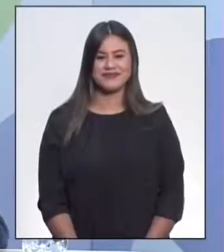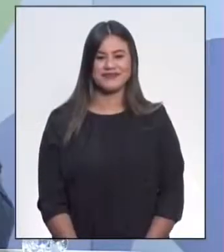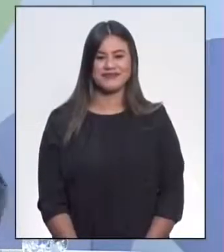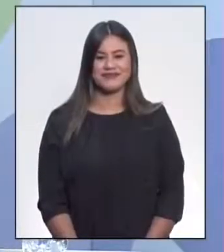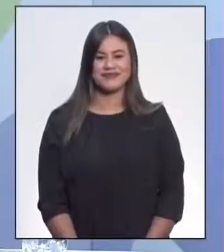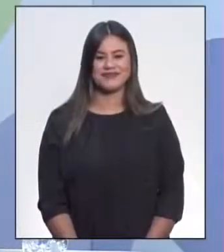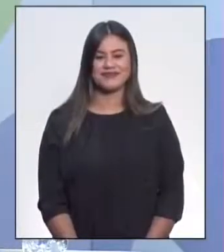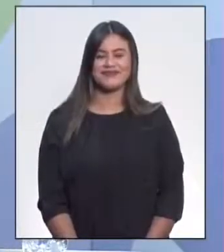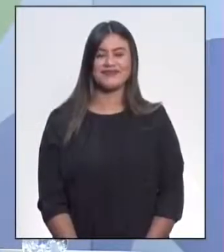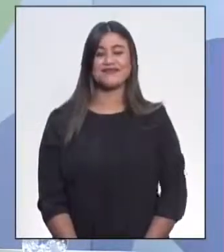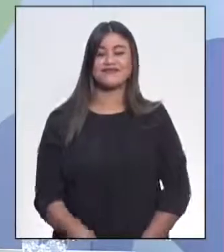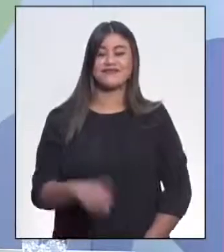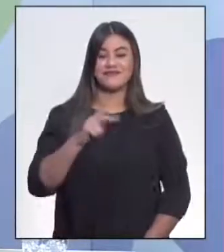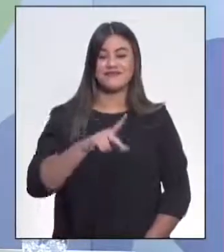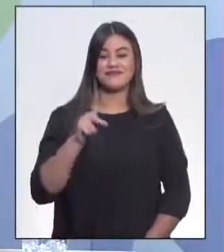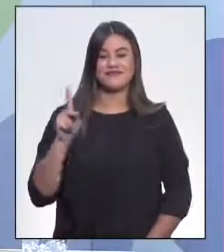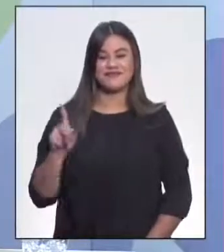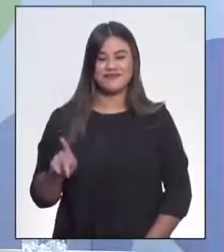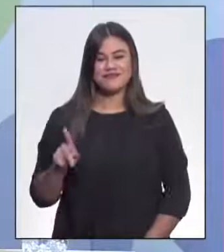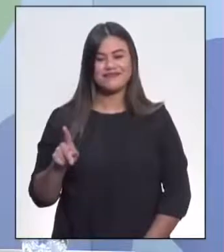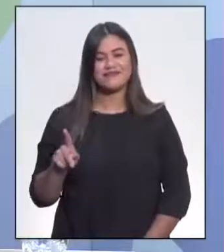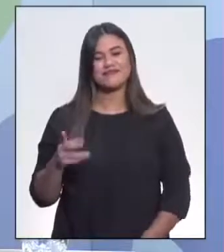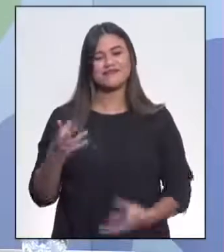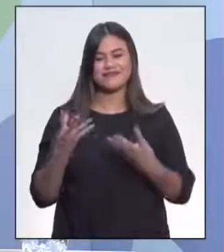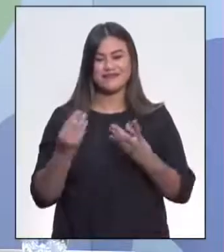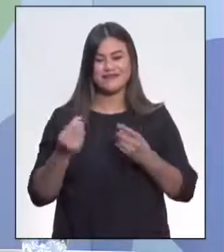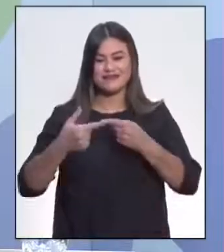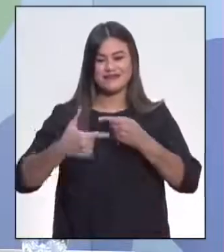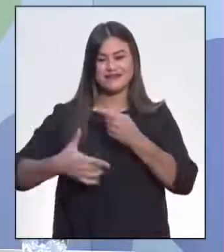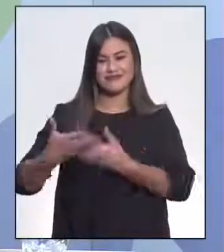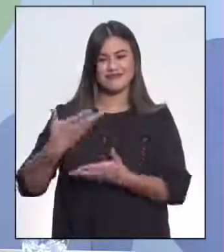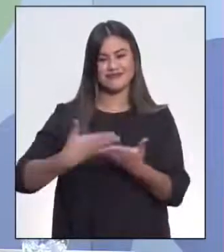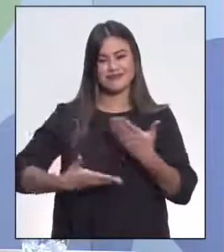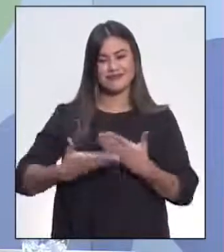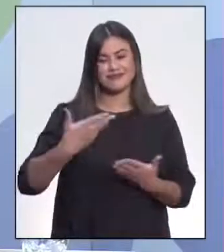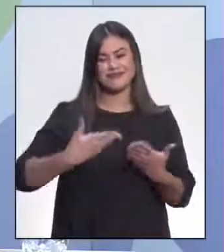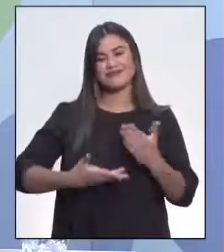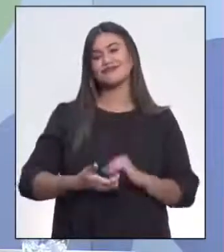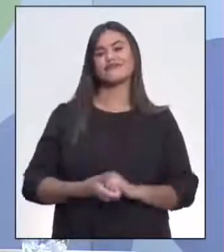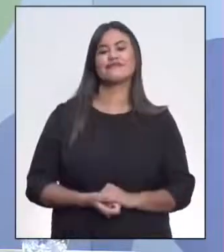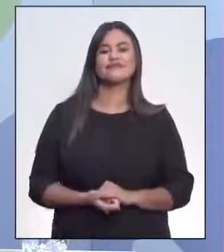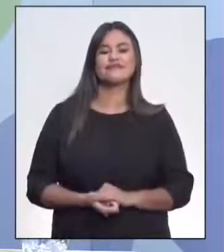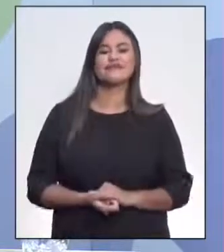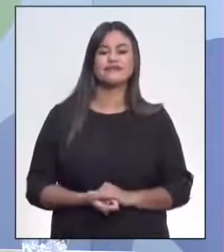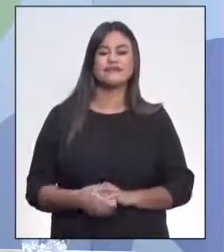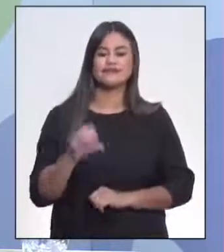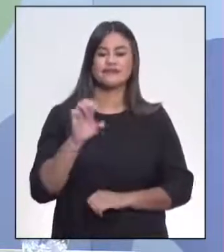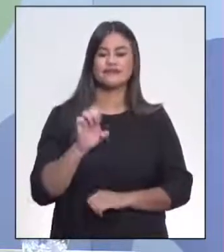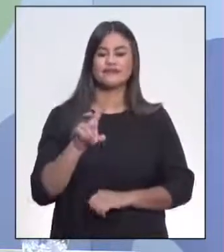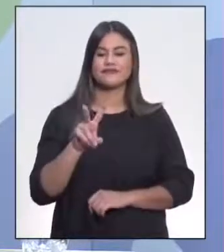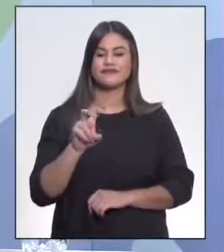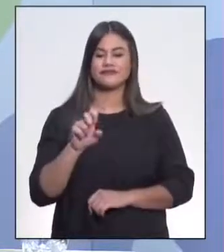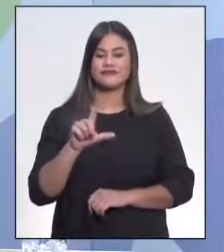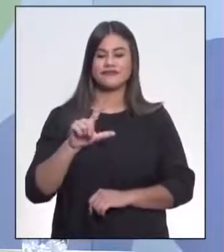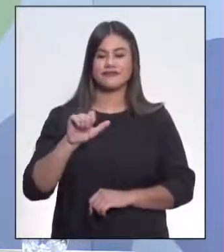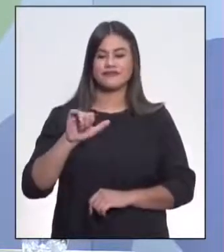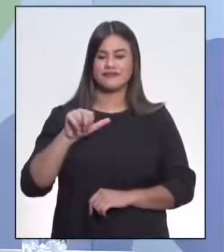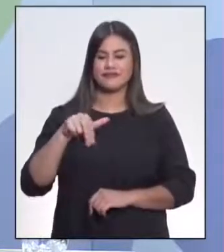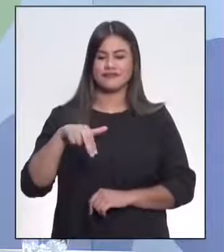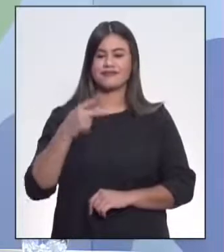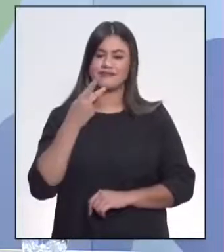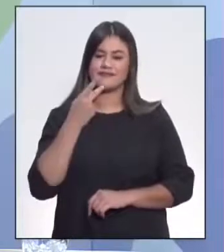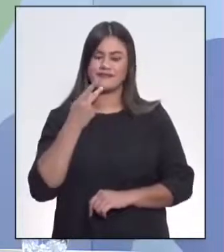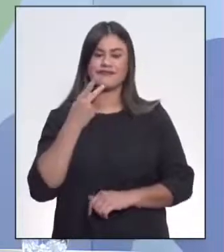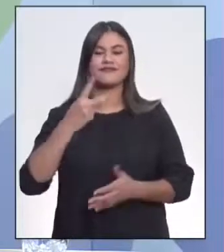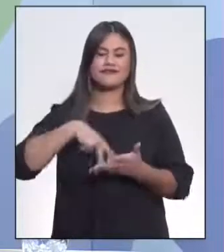Olha só, professora, muita interação aqui pelo chat, tá? Olha só, a Evelyn falou aqui para nós que já dançou